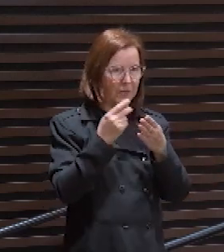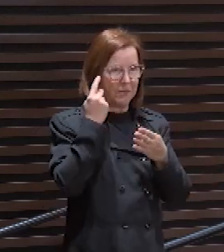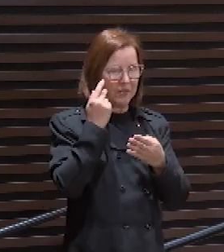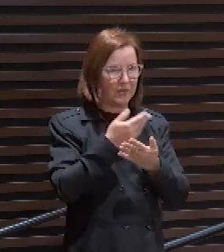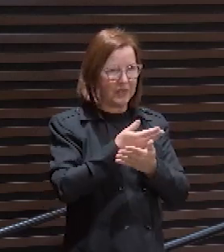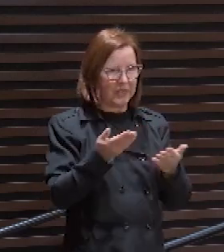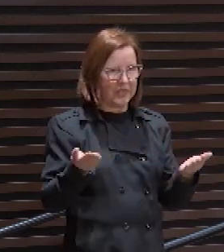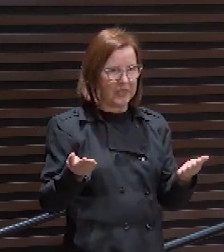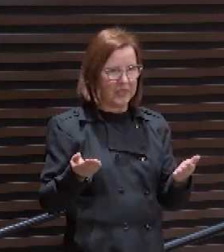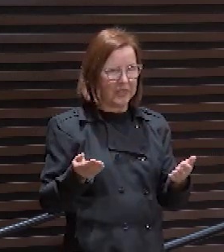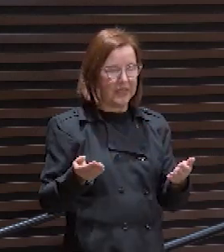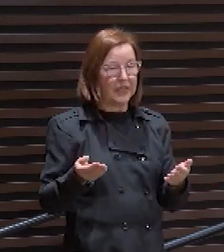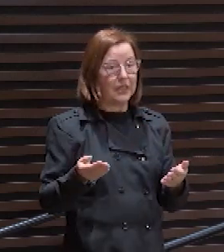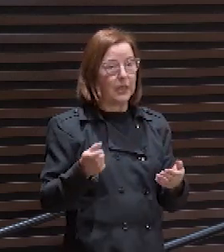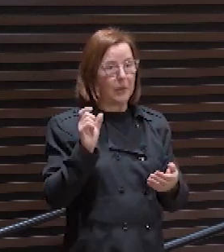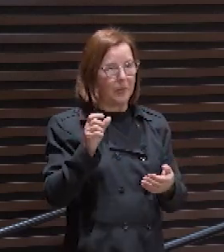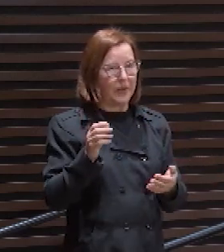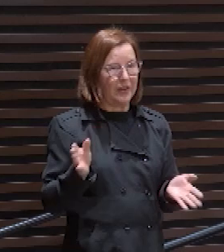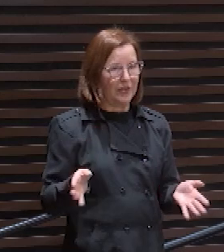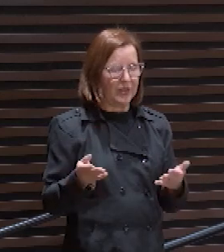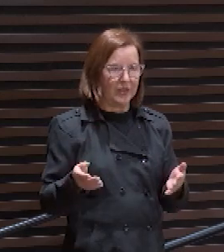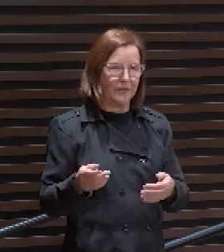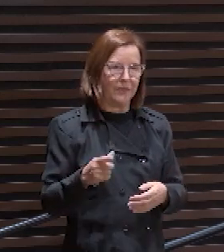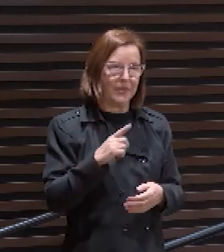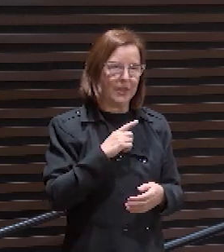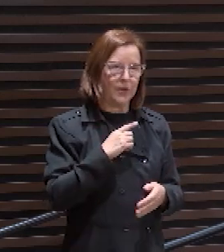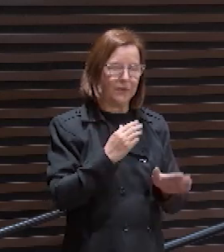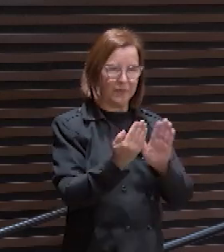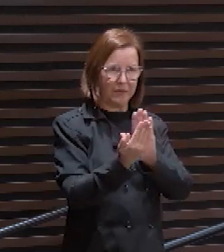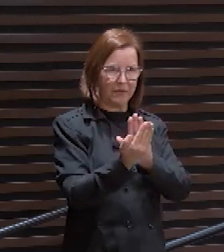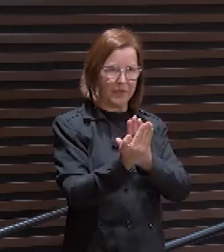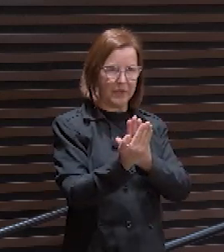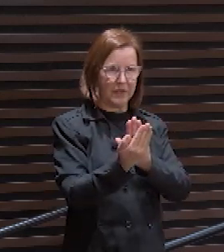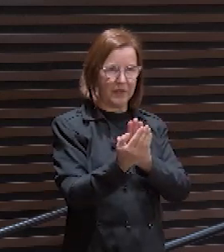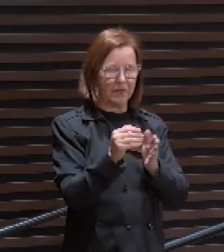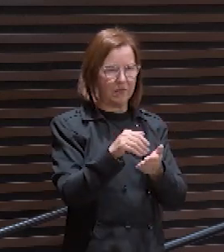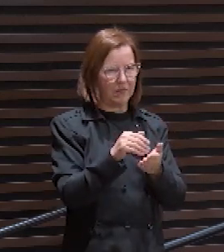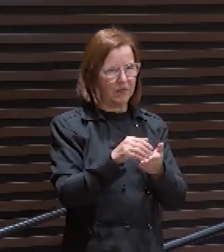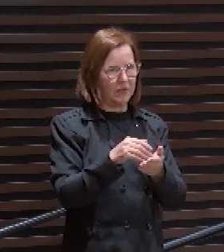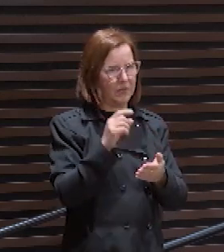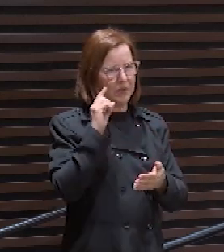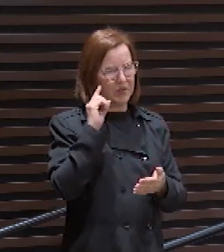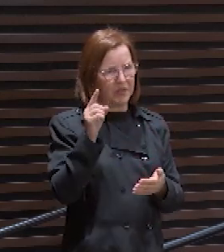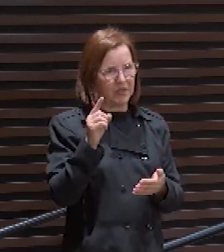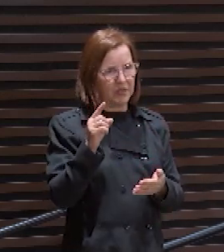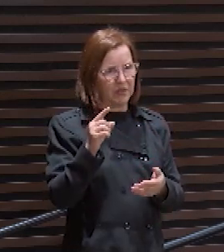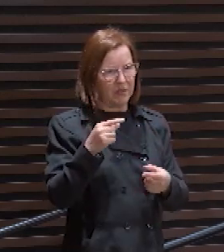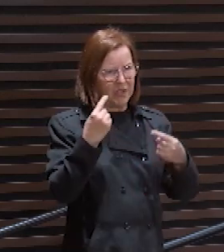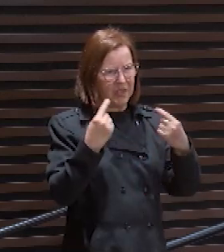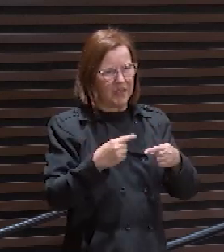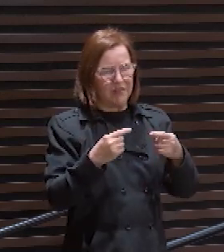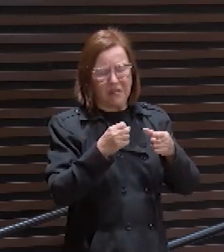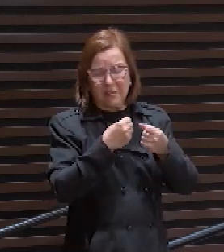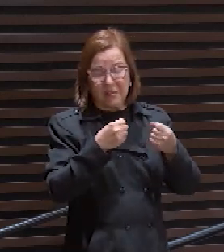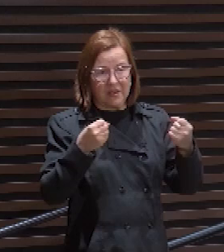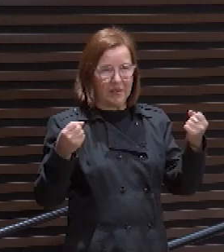uma palavra de encorajamento. Eu tenho enfrentado nos últimos dias alguns desafios muito